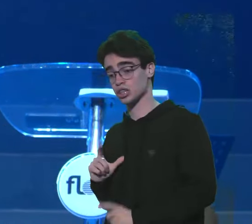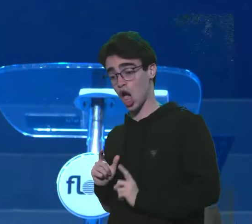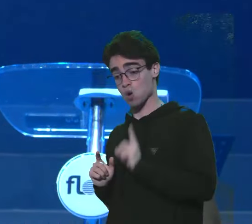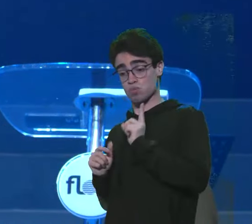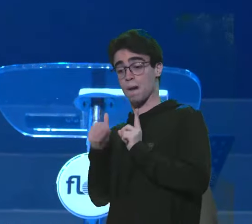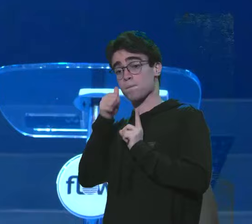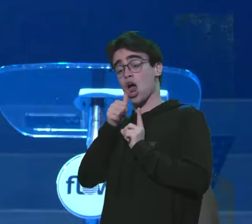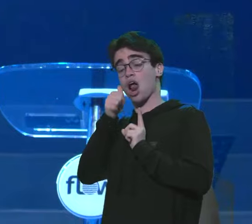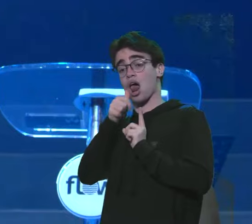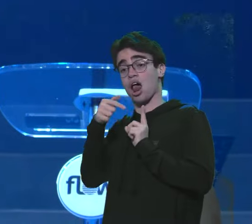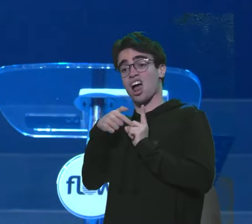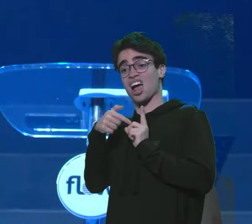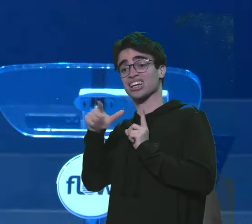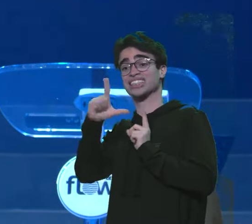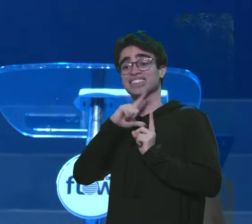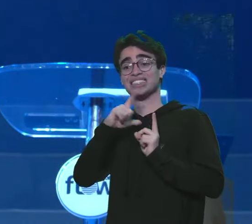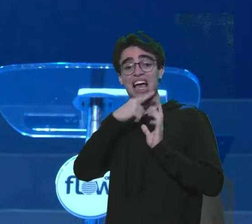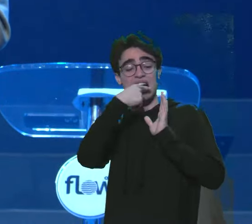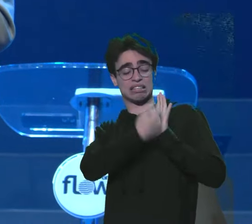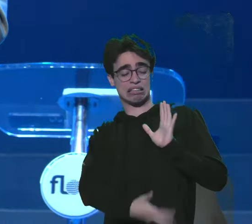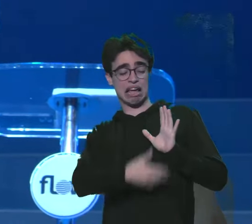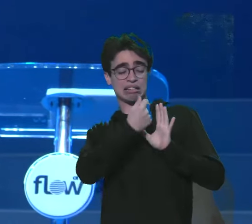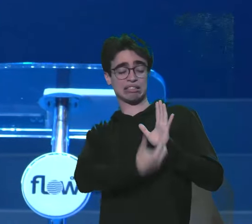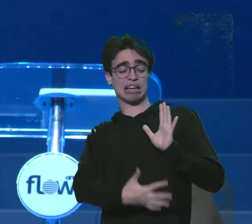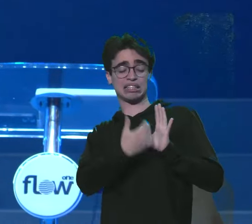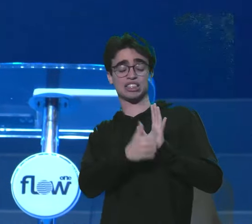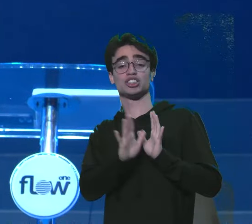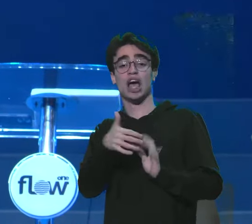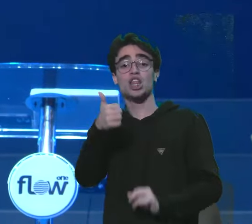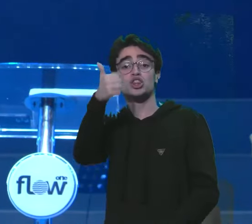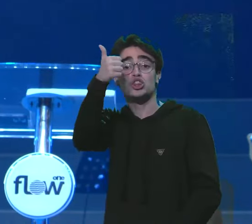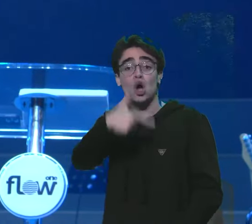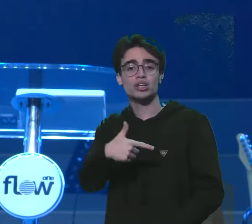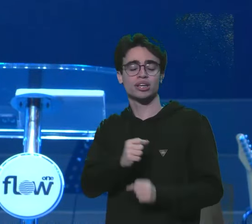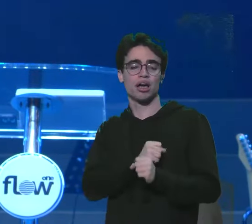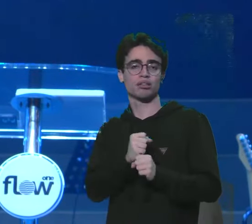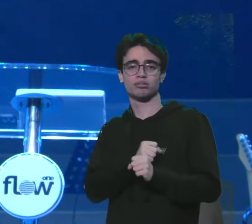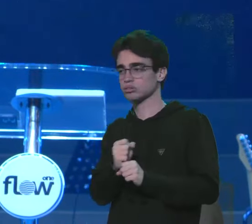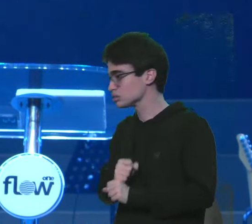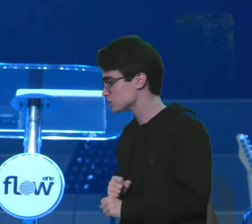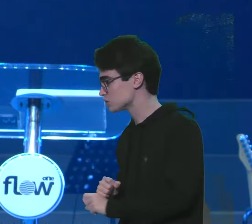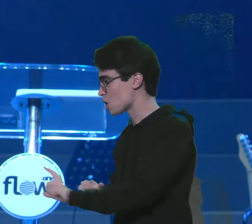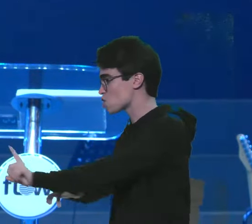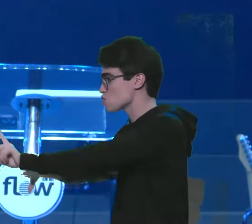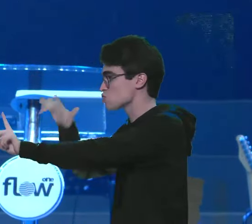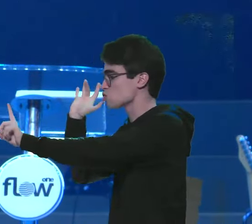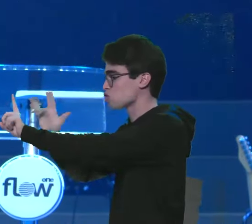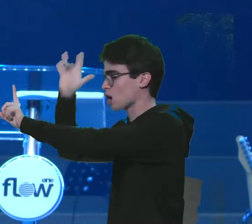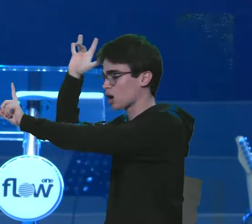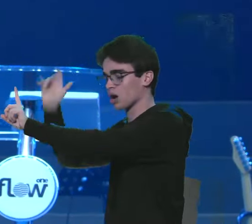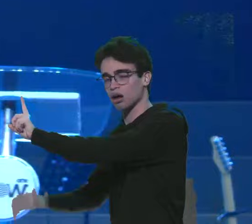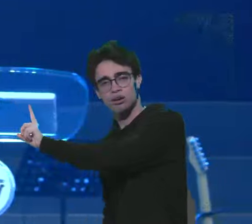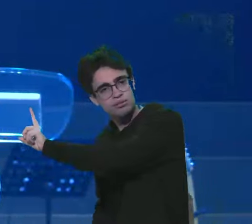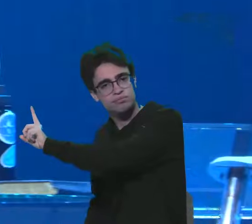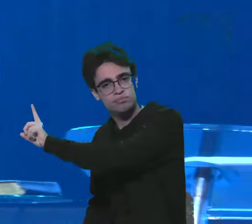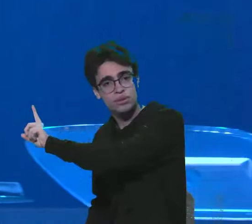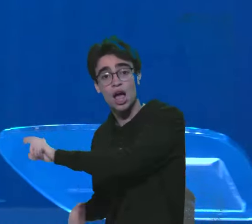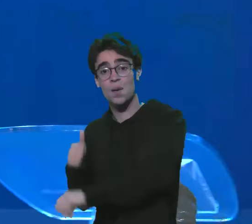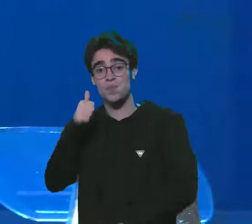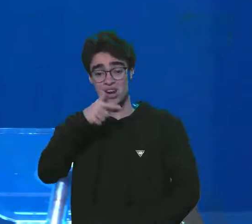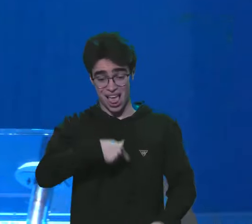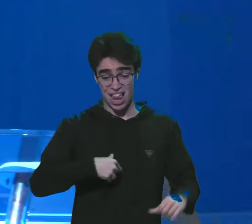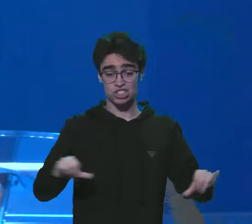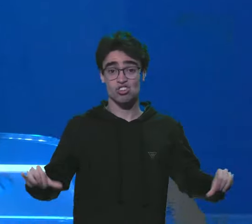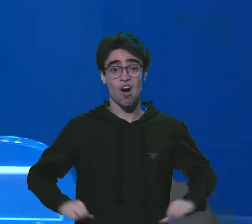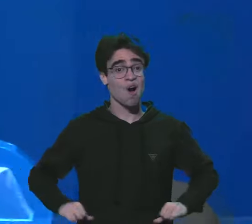que sofria de hemorragia há 12 anos, toca Jesus. Ela estava sofrendo,